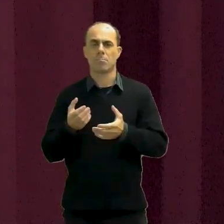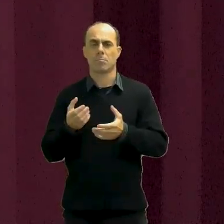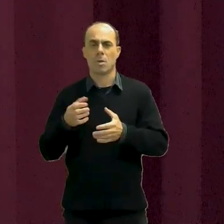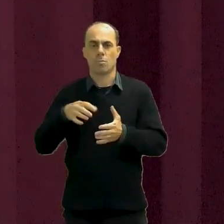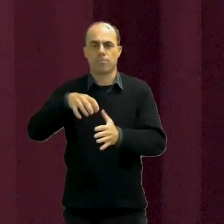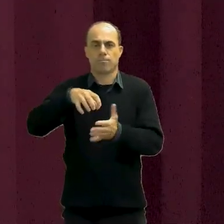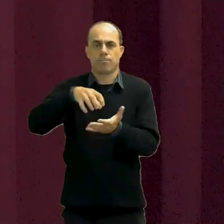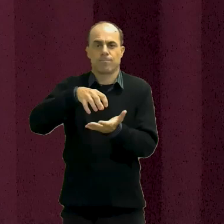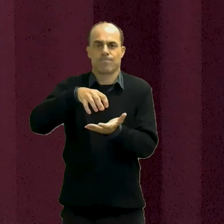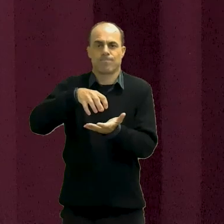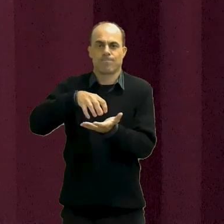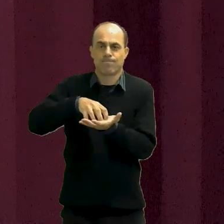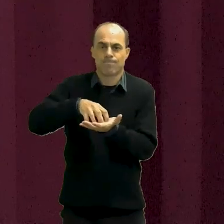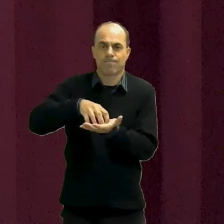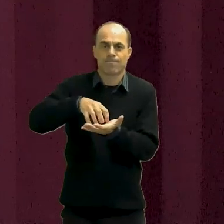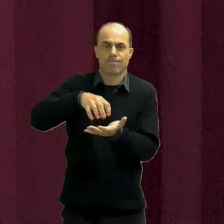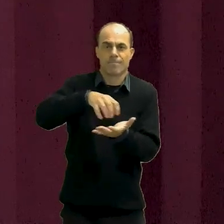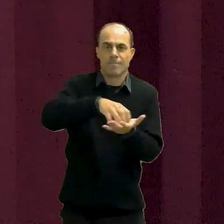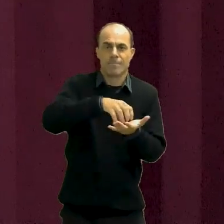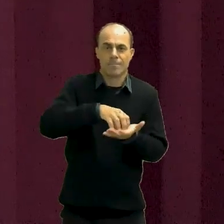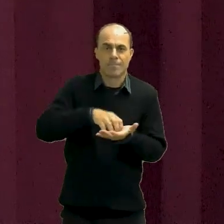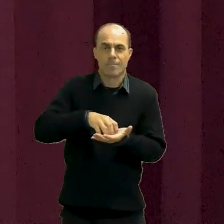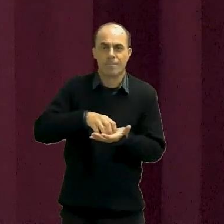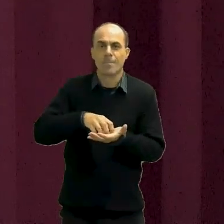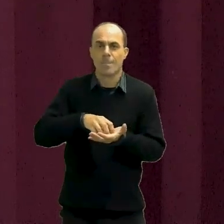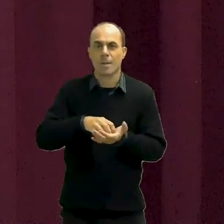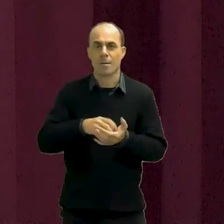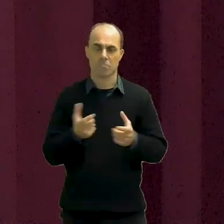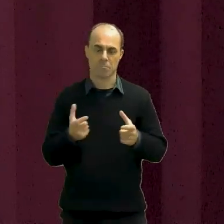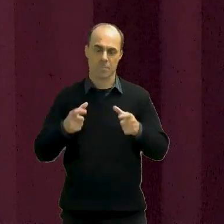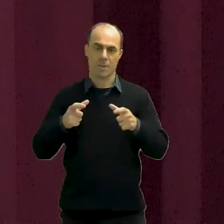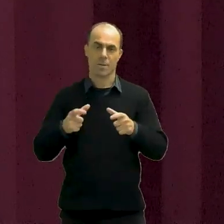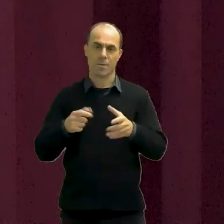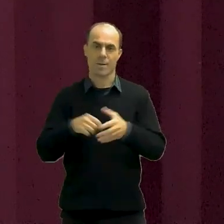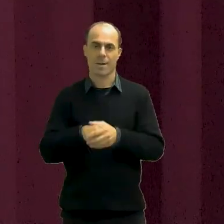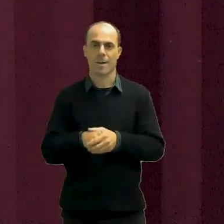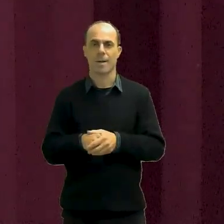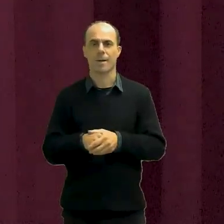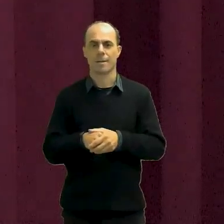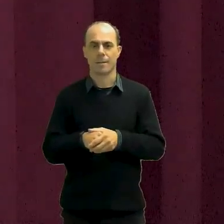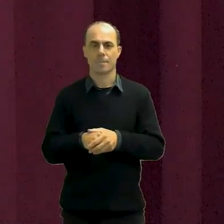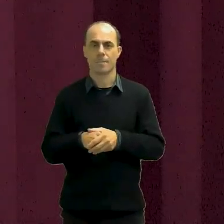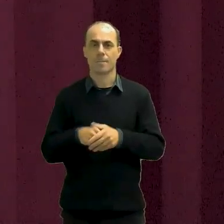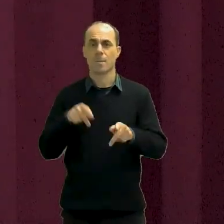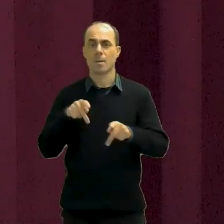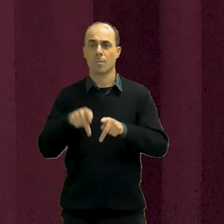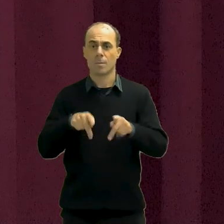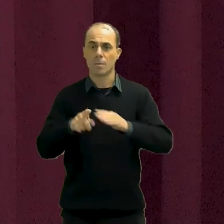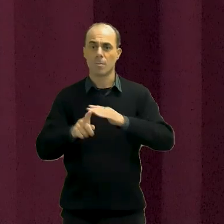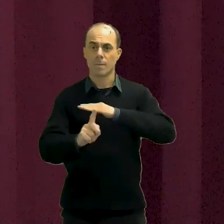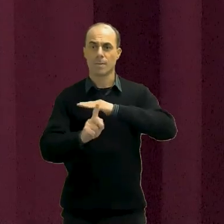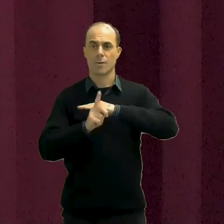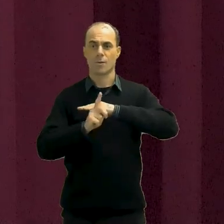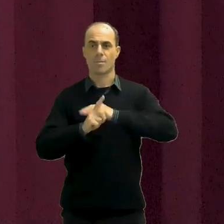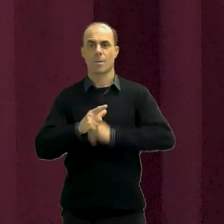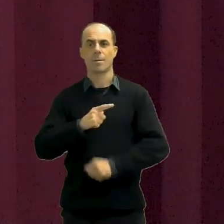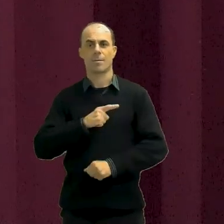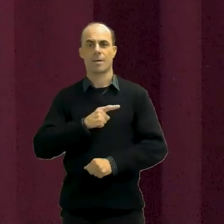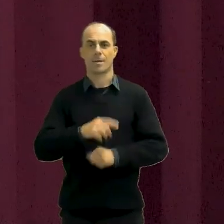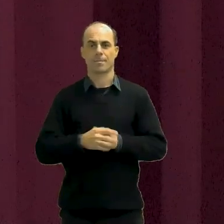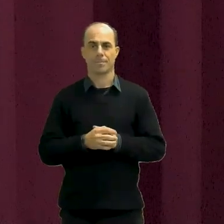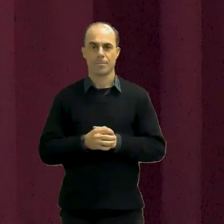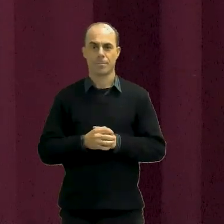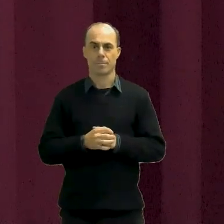órgão não é um uma uma localidade lá no Tatuquara em que nós vamos fazer esse atendimento e esse atendimento nós